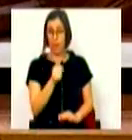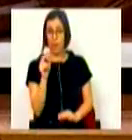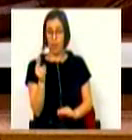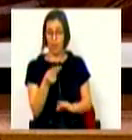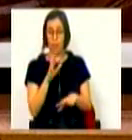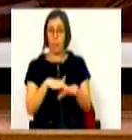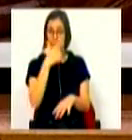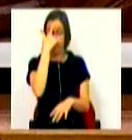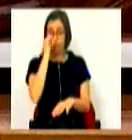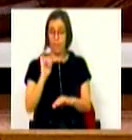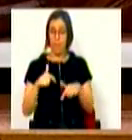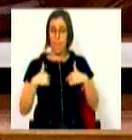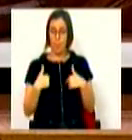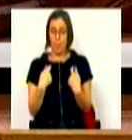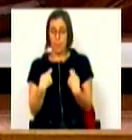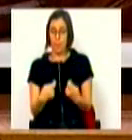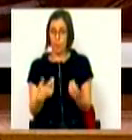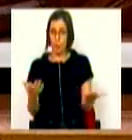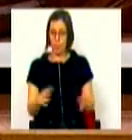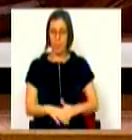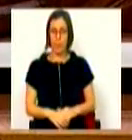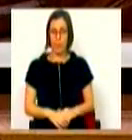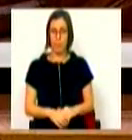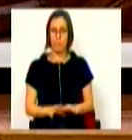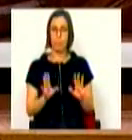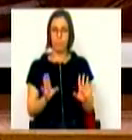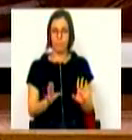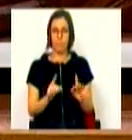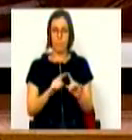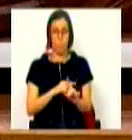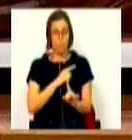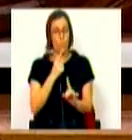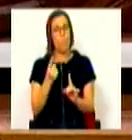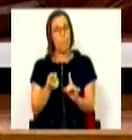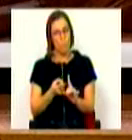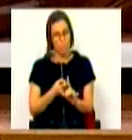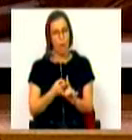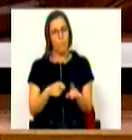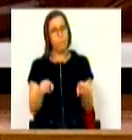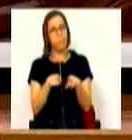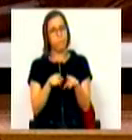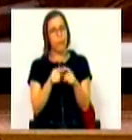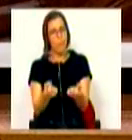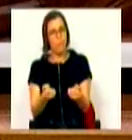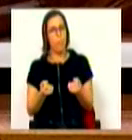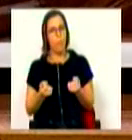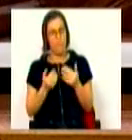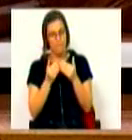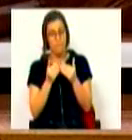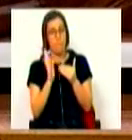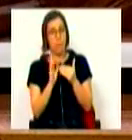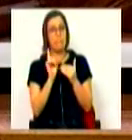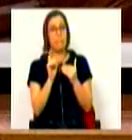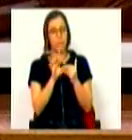fazer face às suas despesas. Ao fim de um ano, representa uma poupança de mais